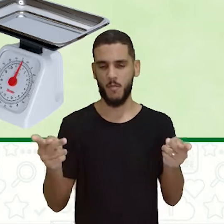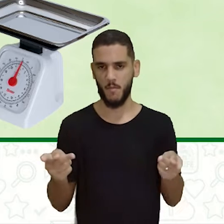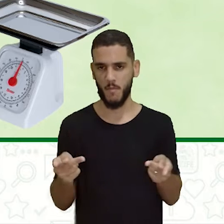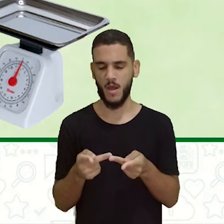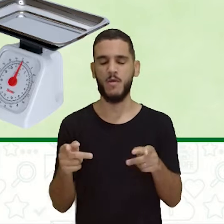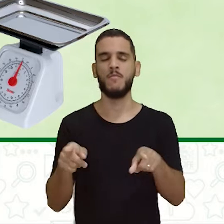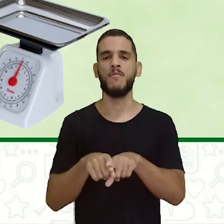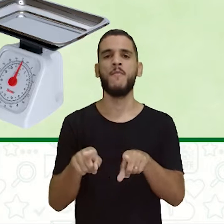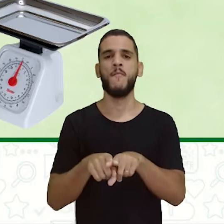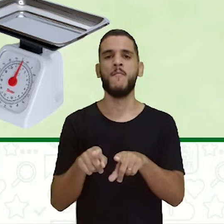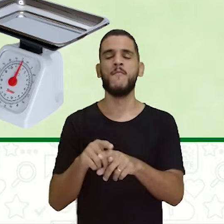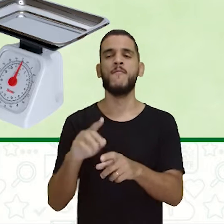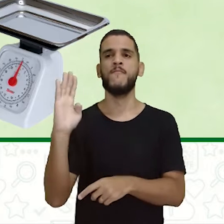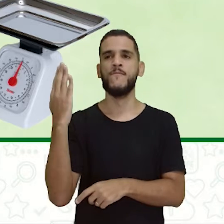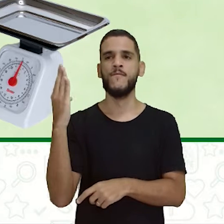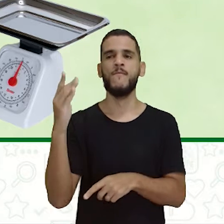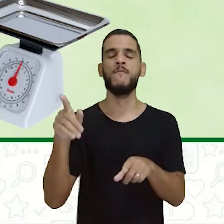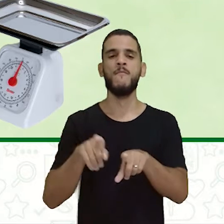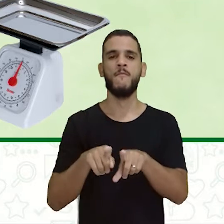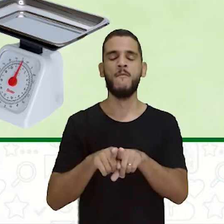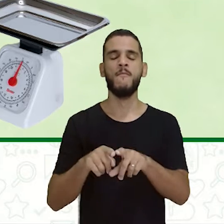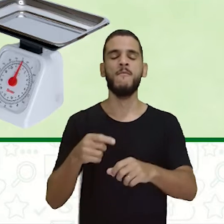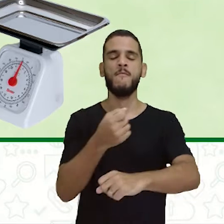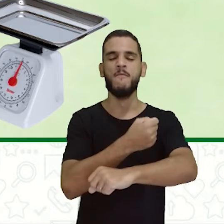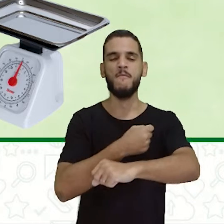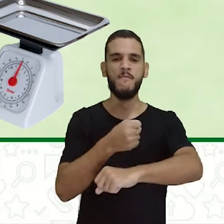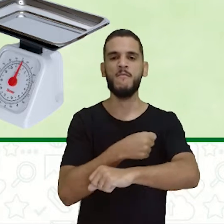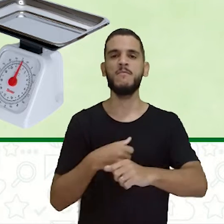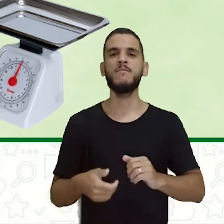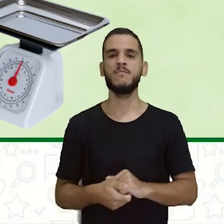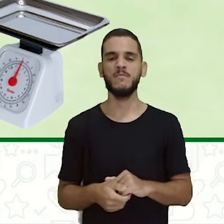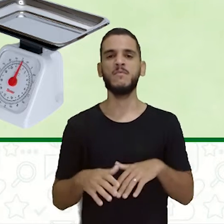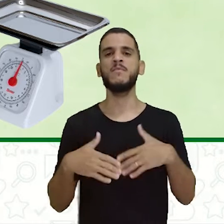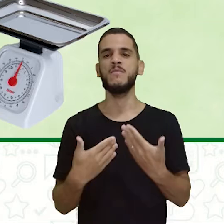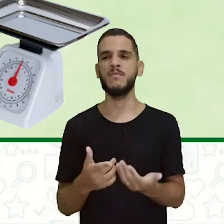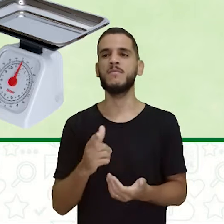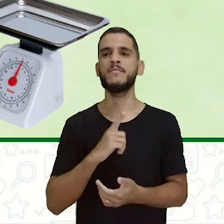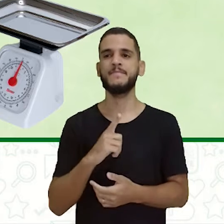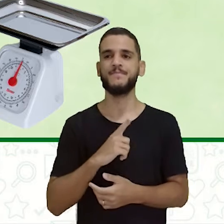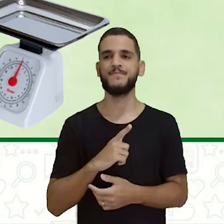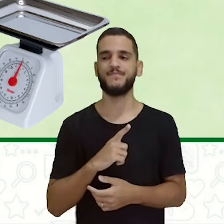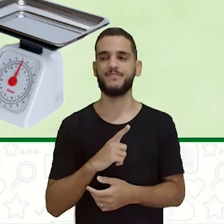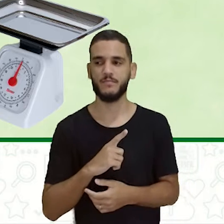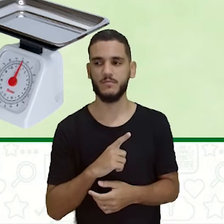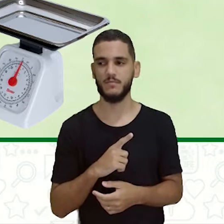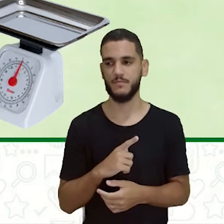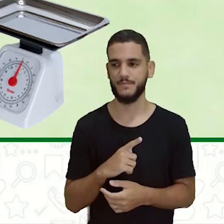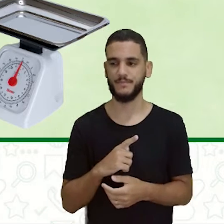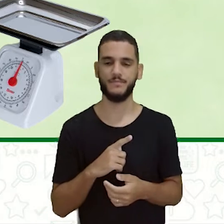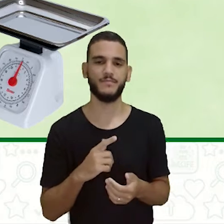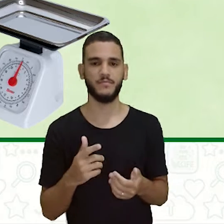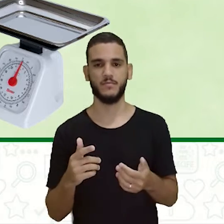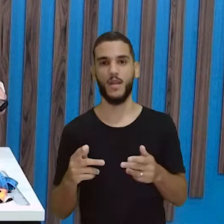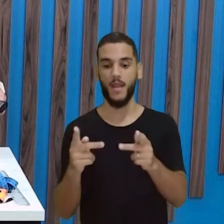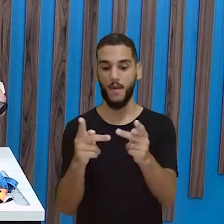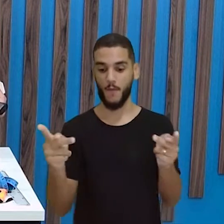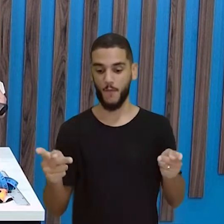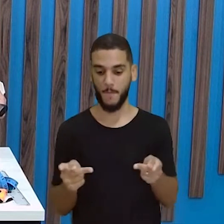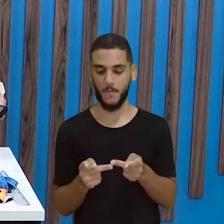balança da cozinha, certo? Então, aqui eu tenho a balança dos pratos, olha